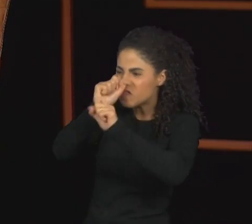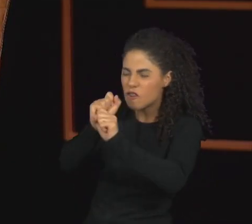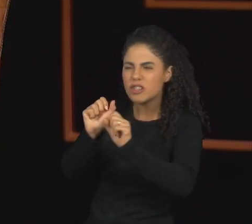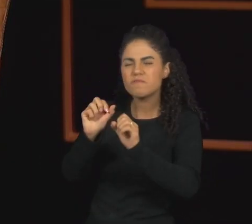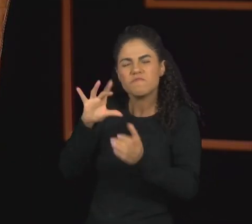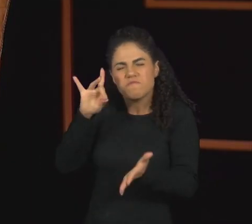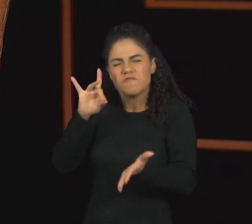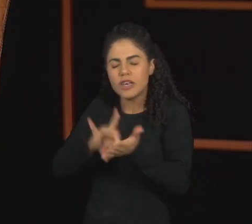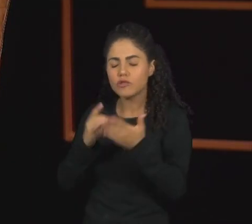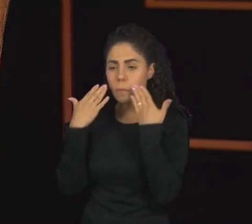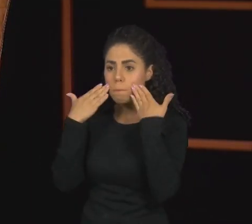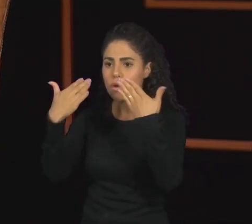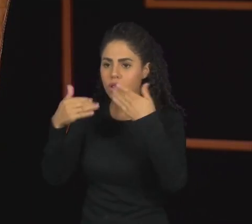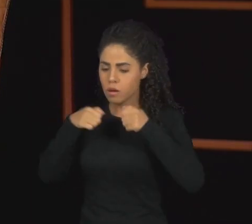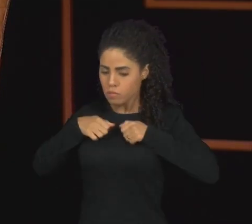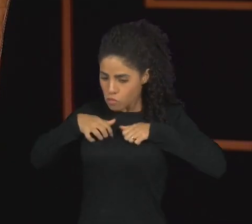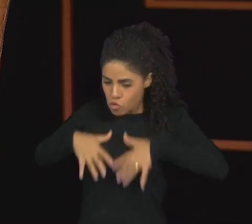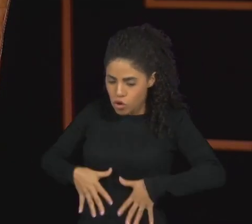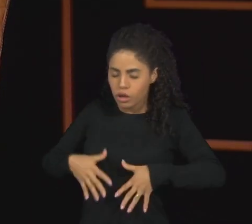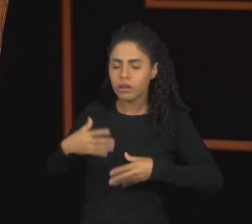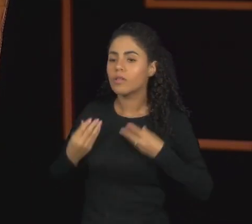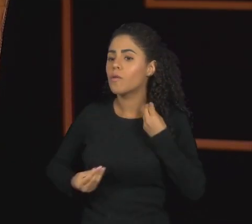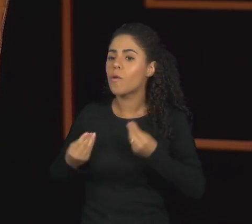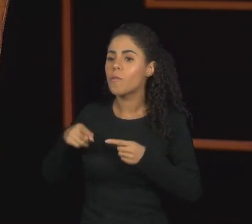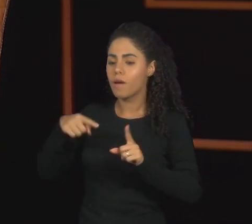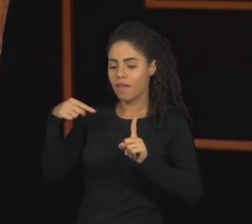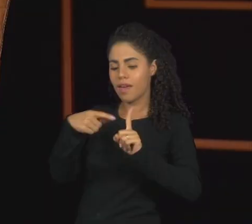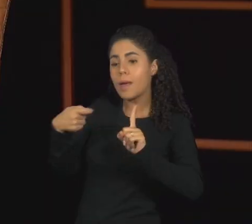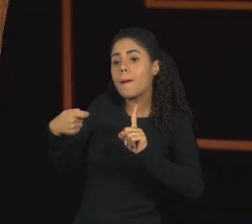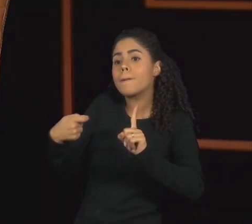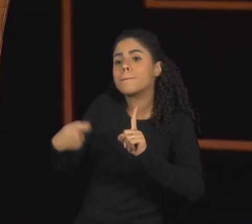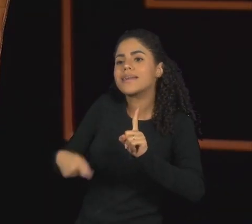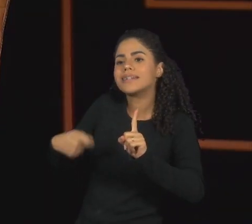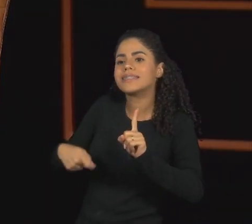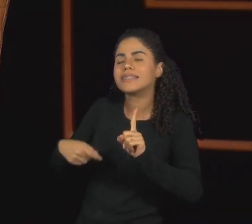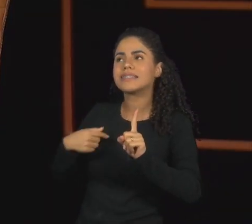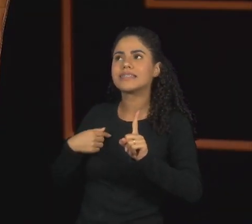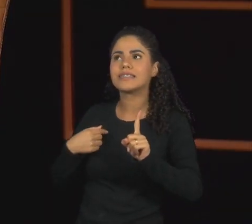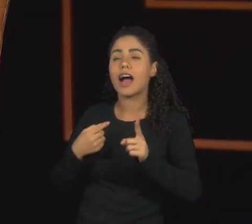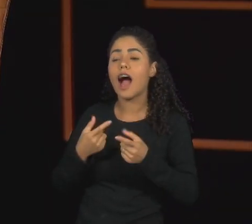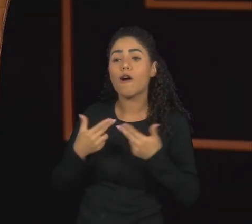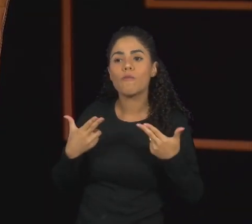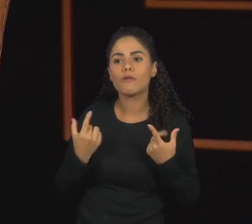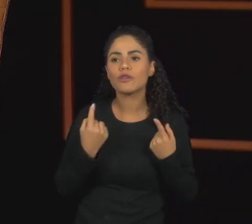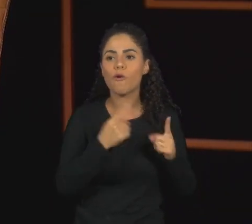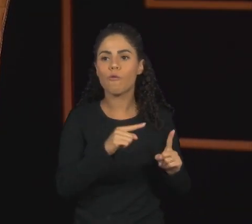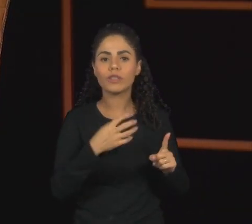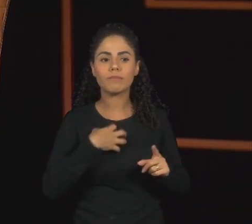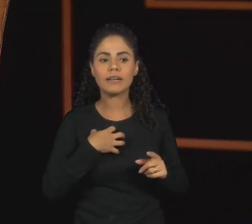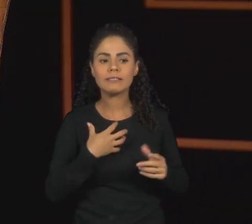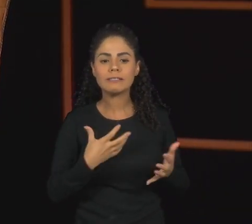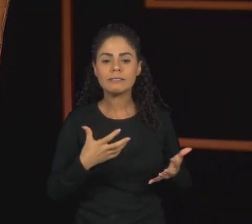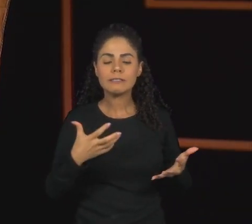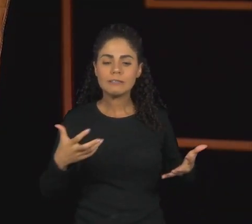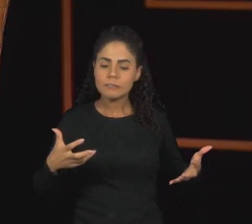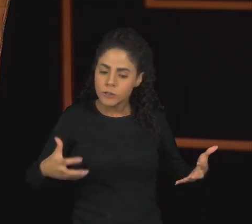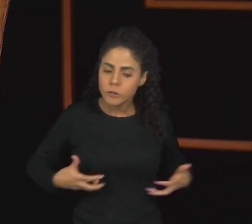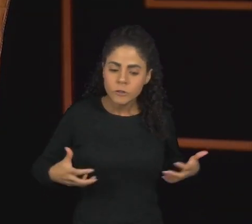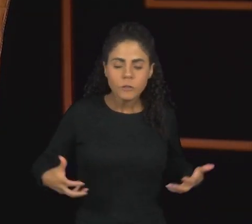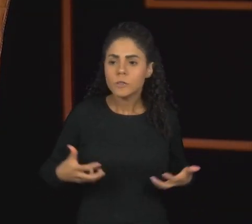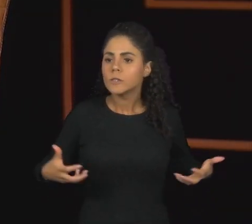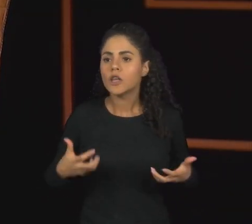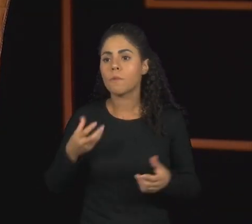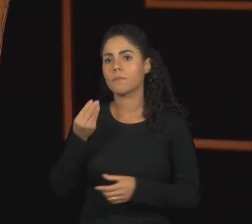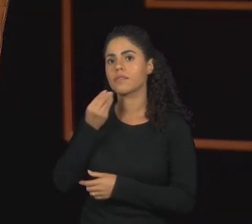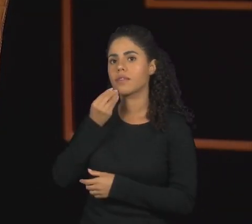mais encorpada, ele precisa ter uma contra-vontade que está impedindo ele de exercer aquela